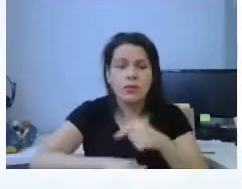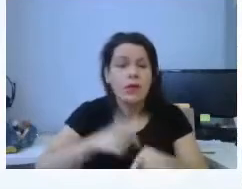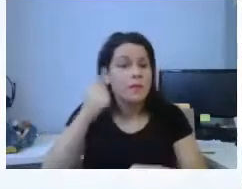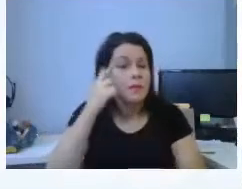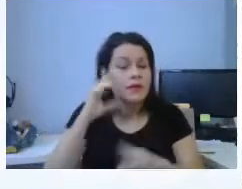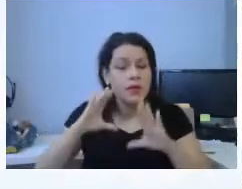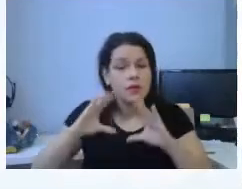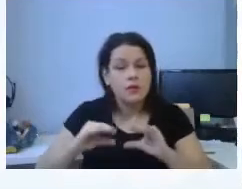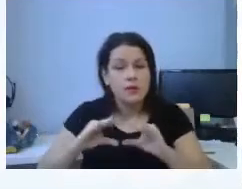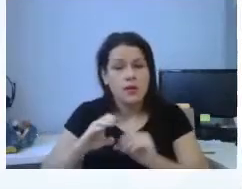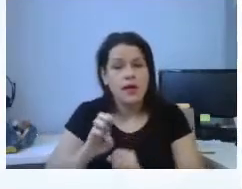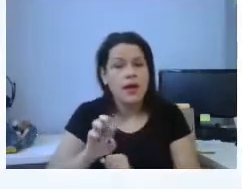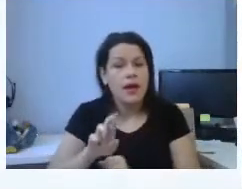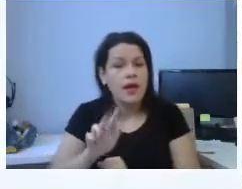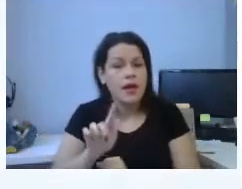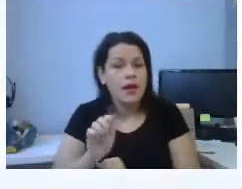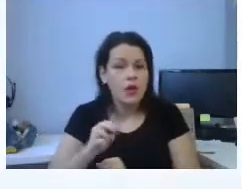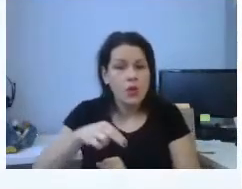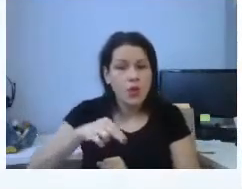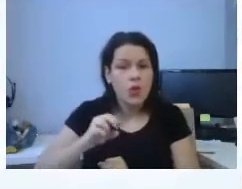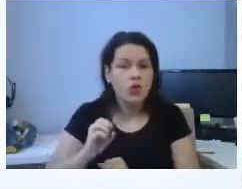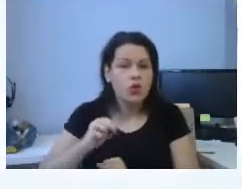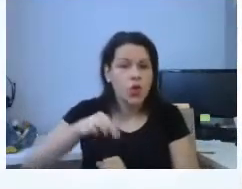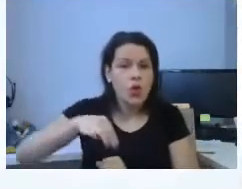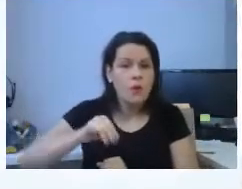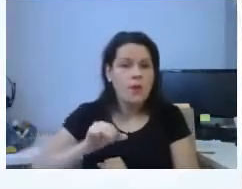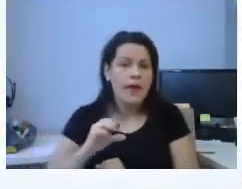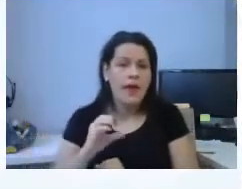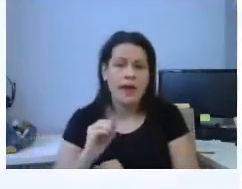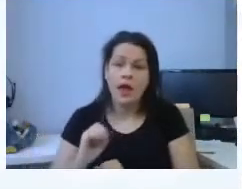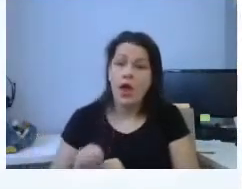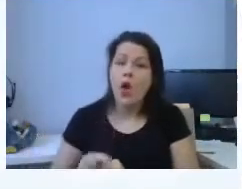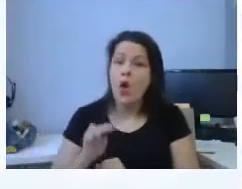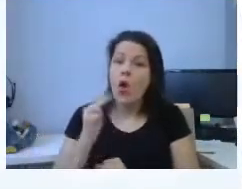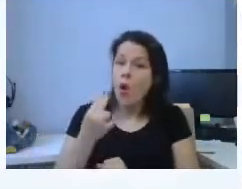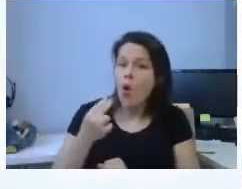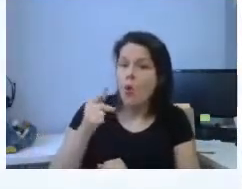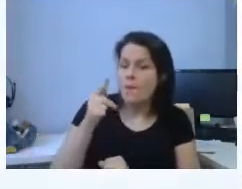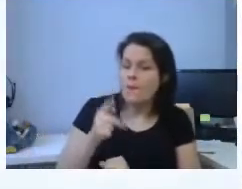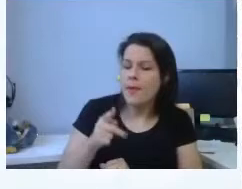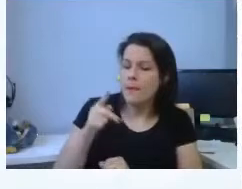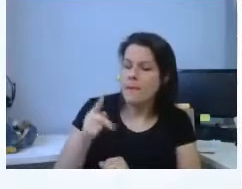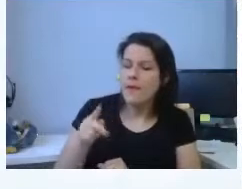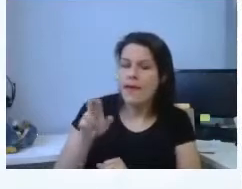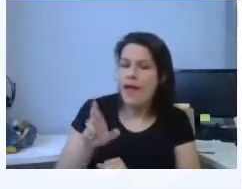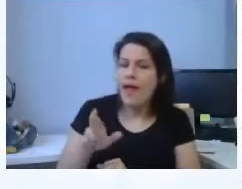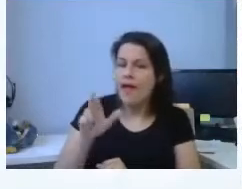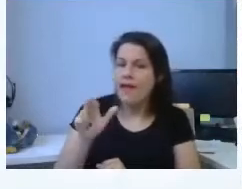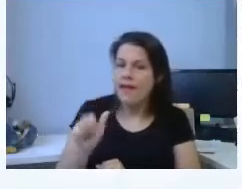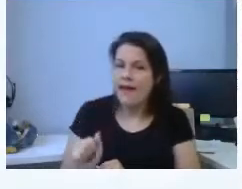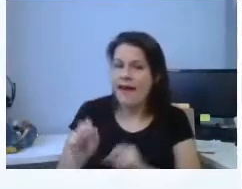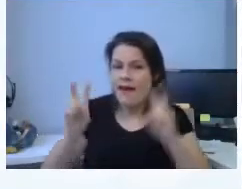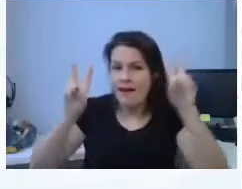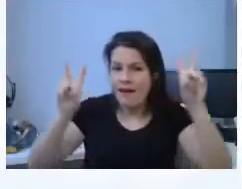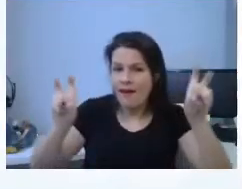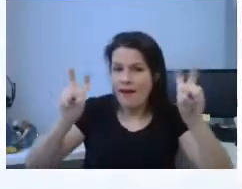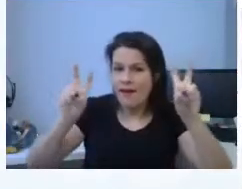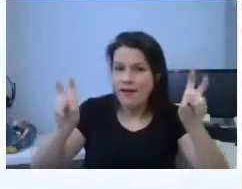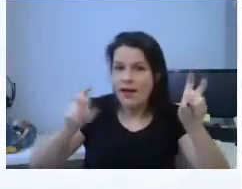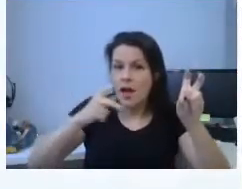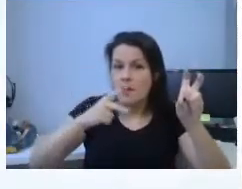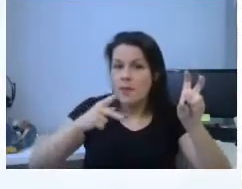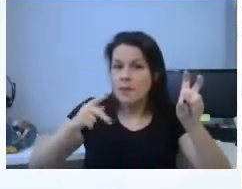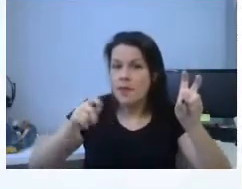ergonômica do ambiente de trabalho, ou o próprio PPRA do ambiente de trabalho, entre aspas, e o